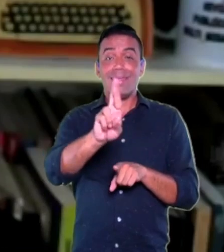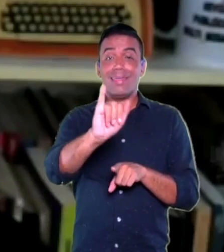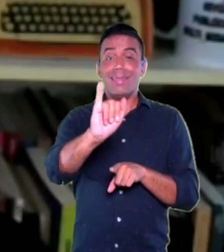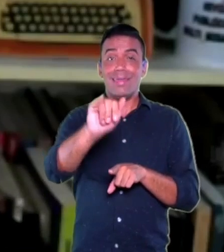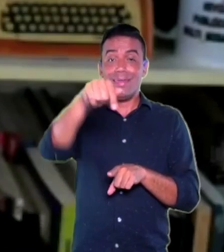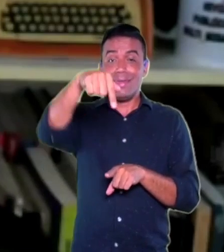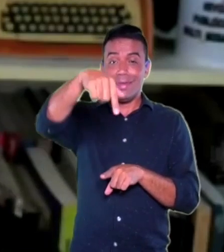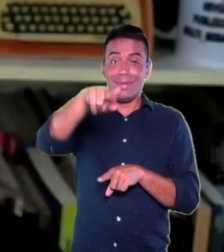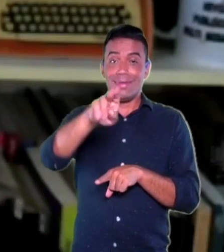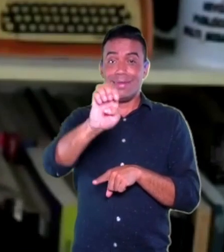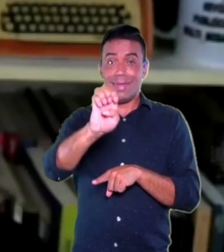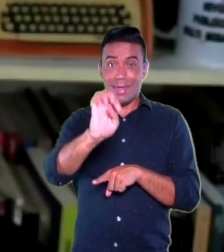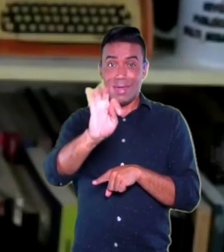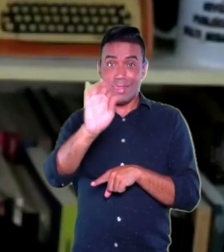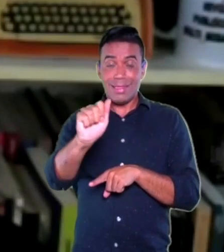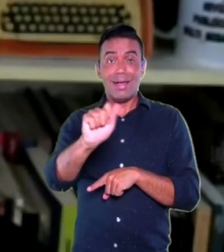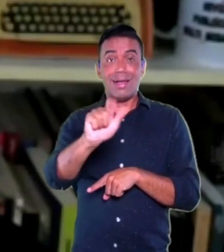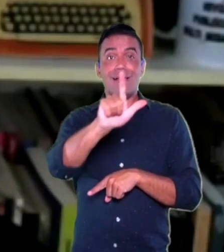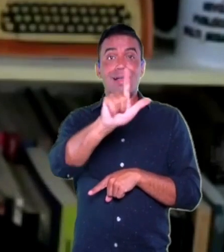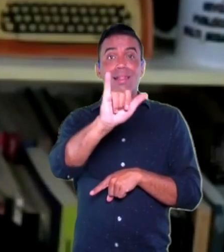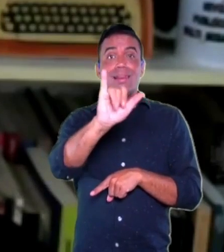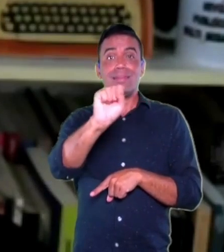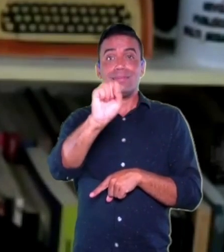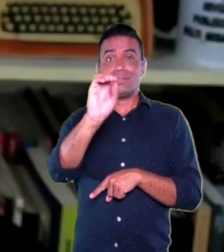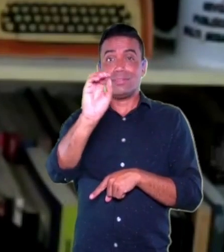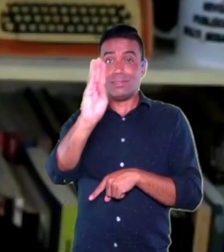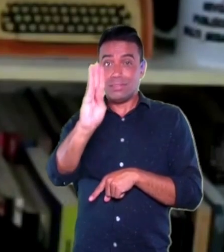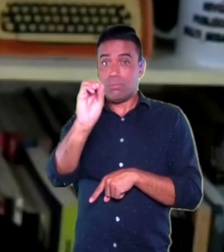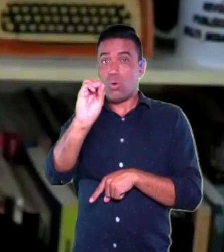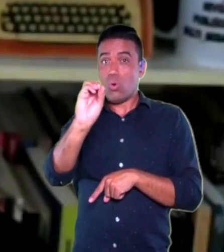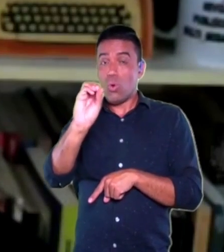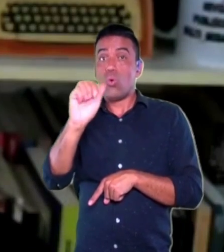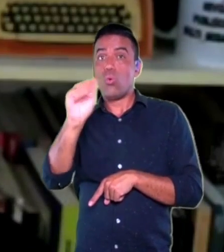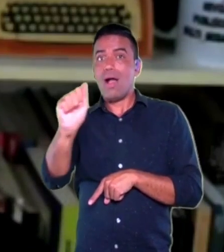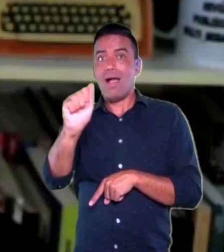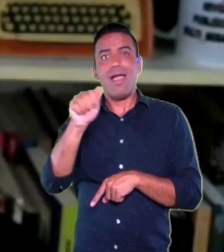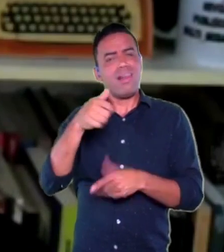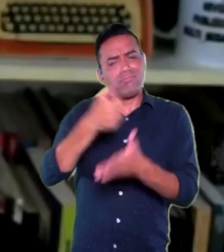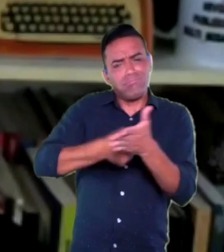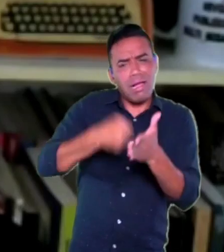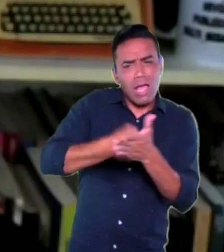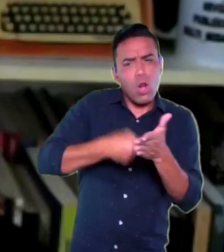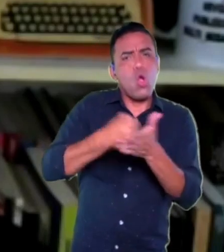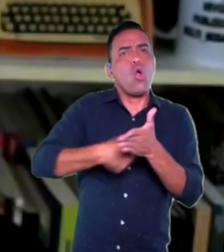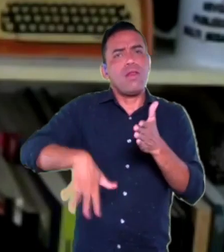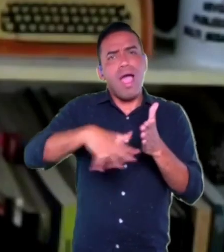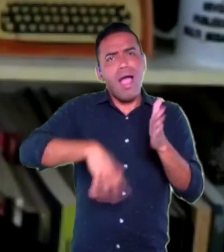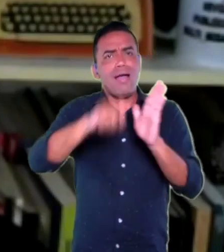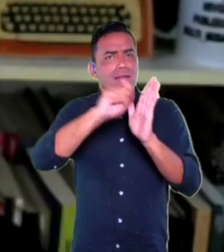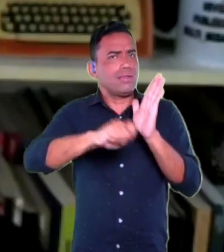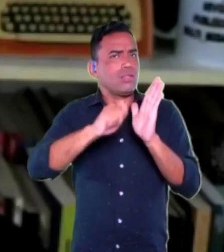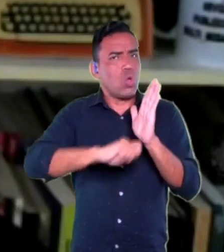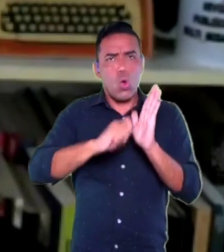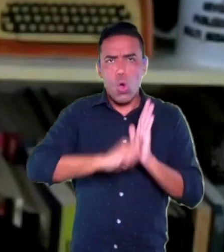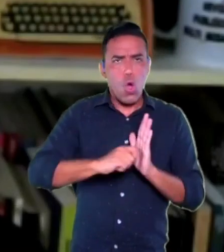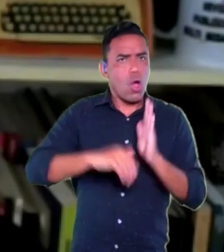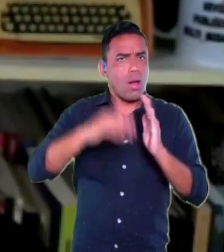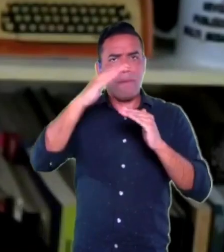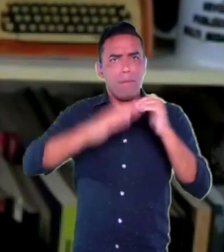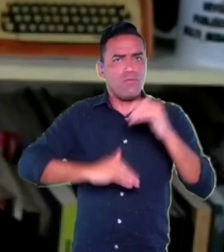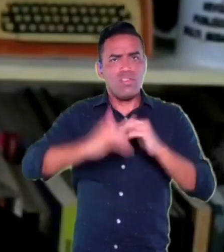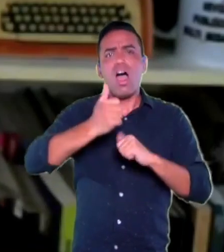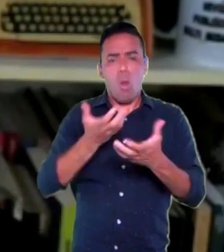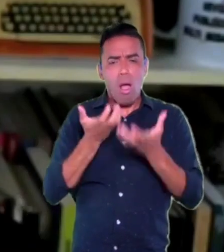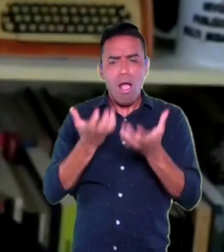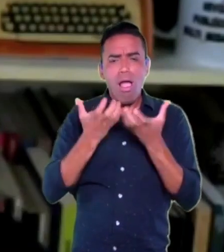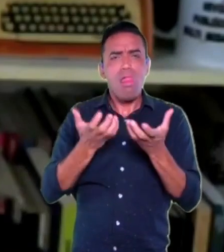no fim da vida batalhou muito como escritora, tinha determinação assim de ser poeta,